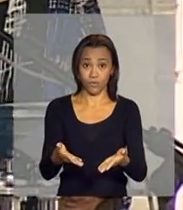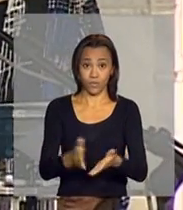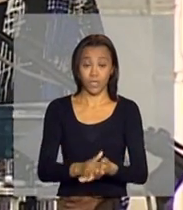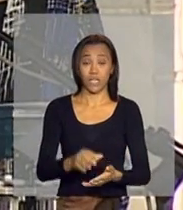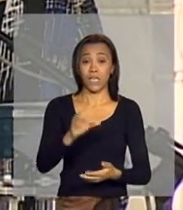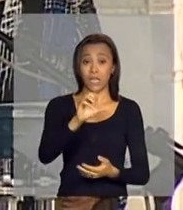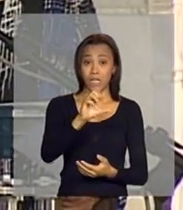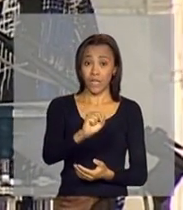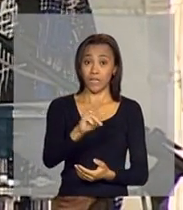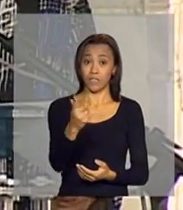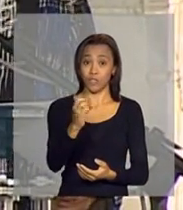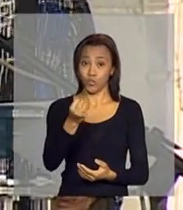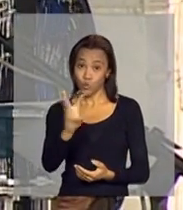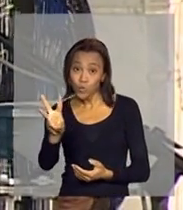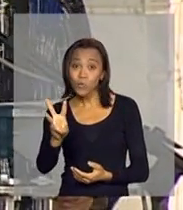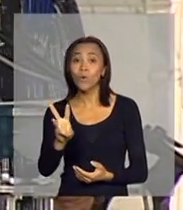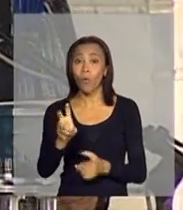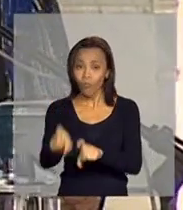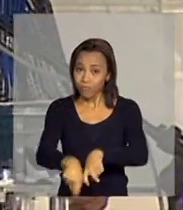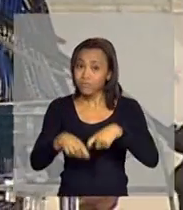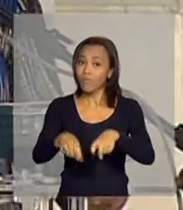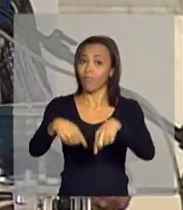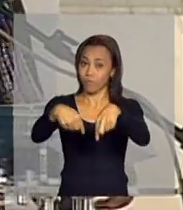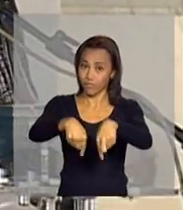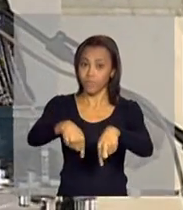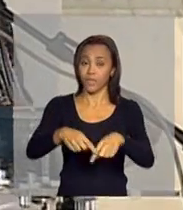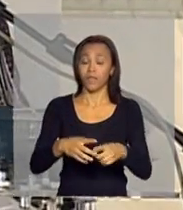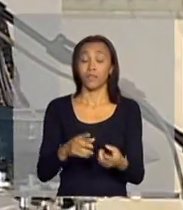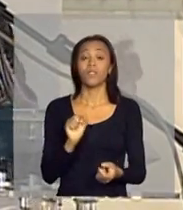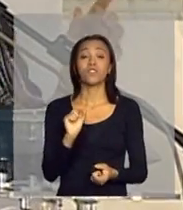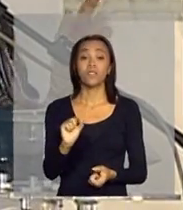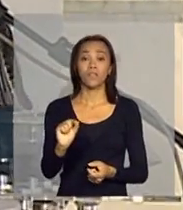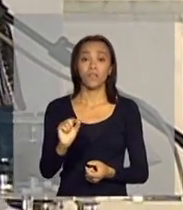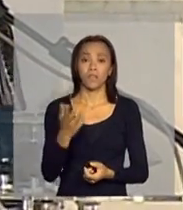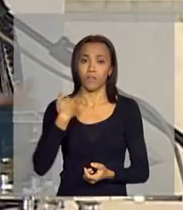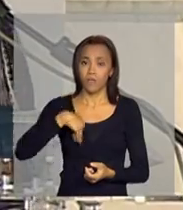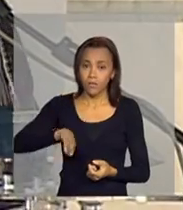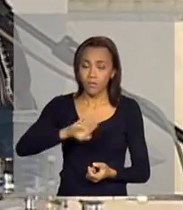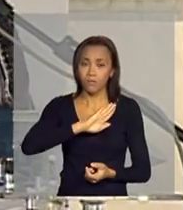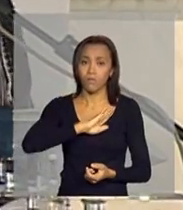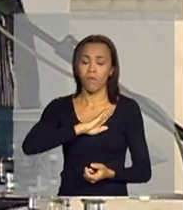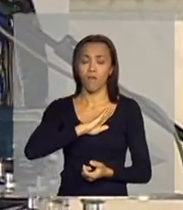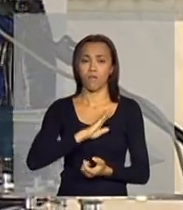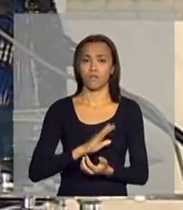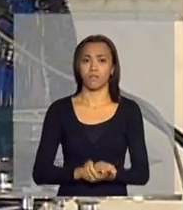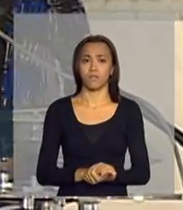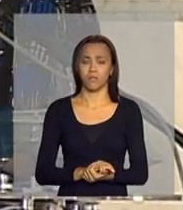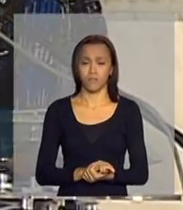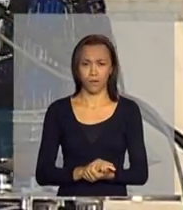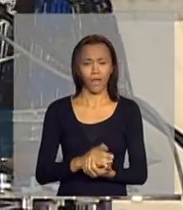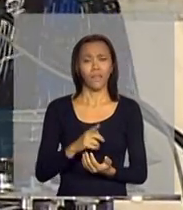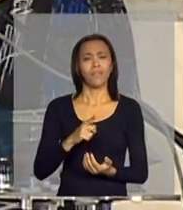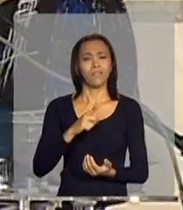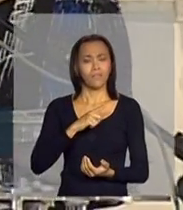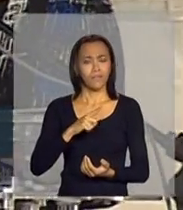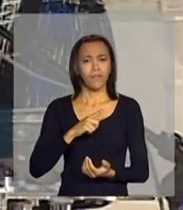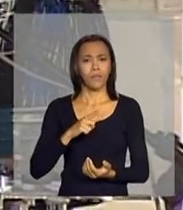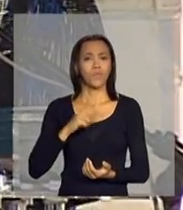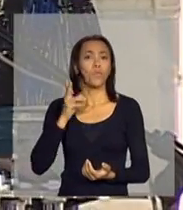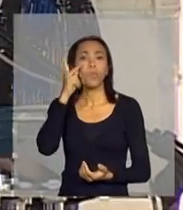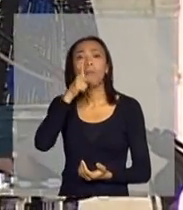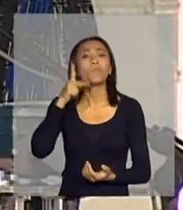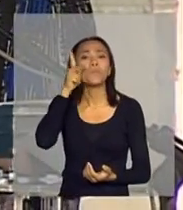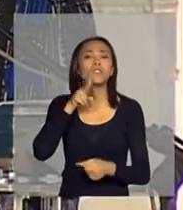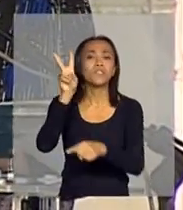show rural da Copavel, que é o fato de que nós construímos uma política de crédito